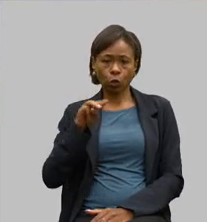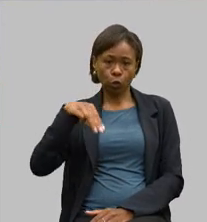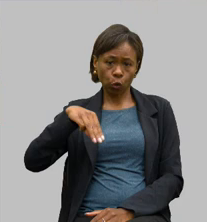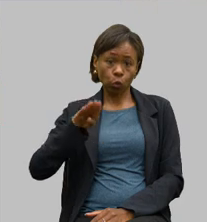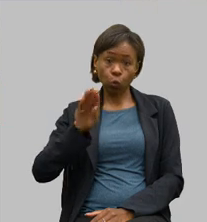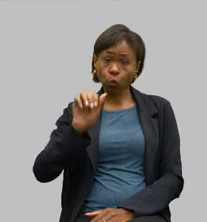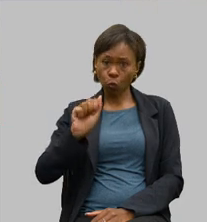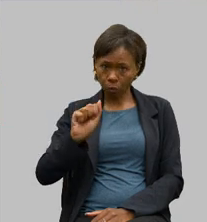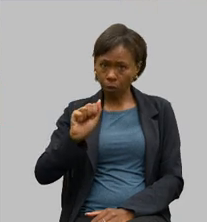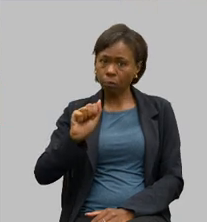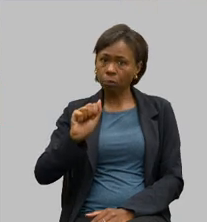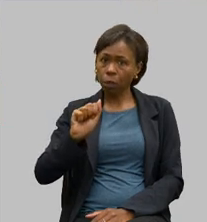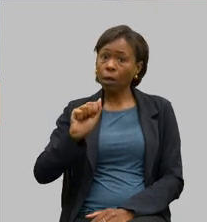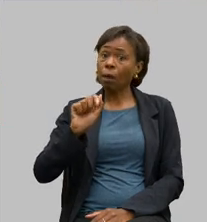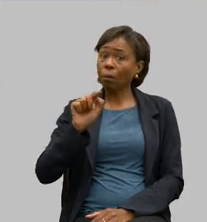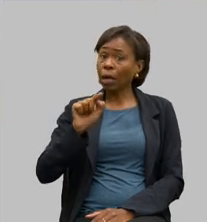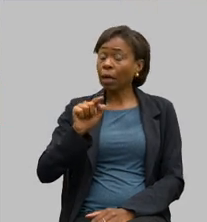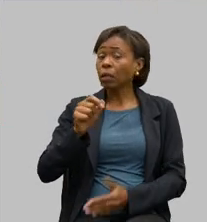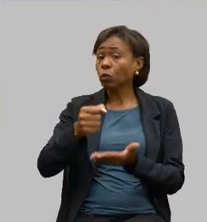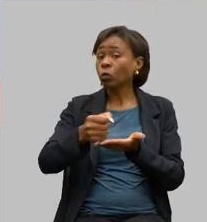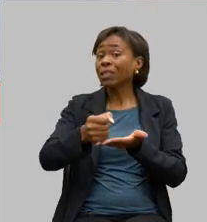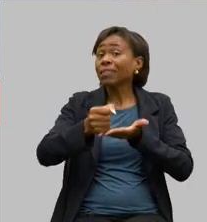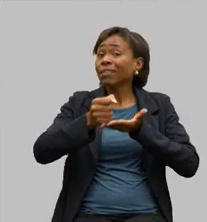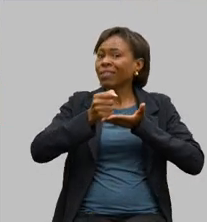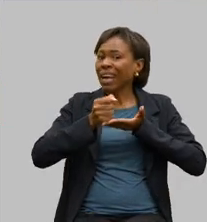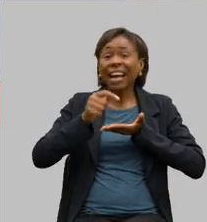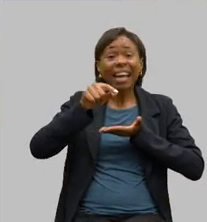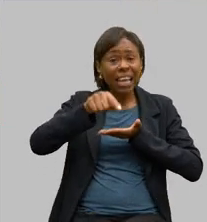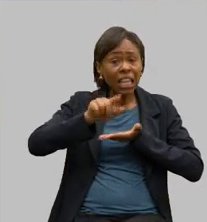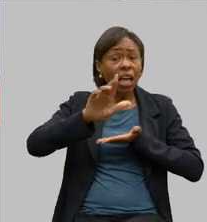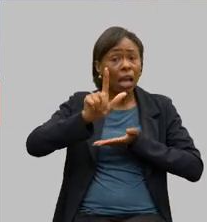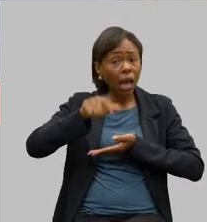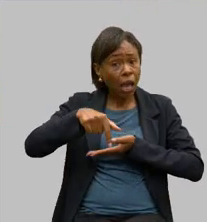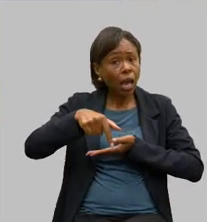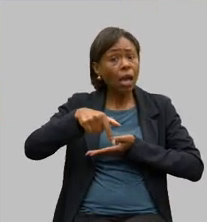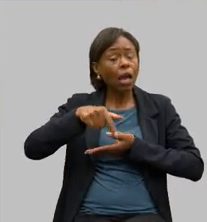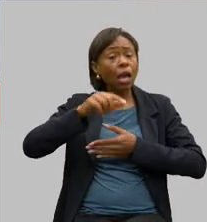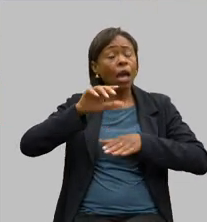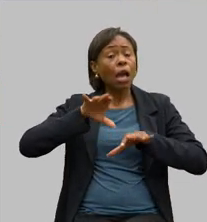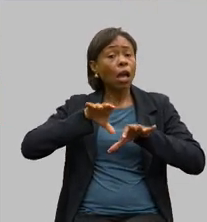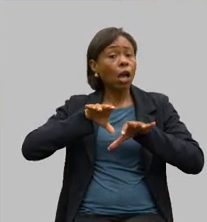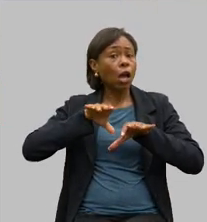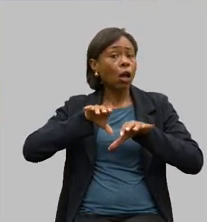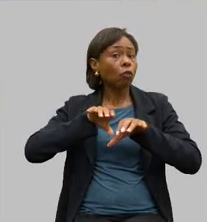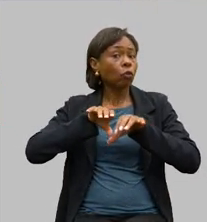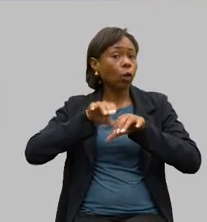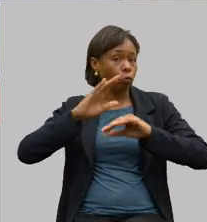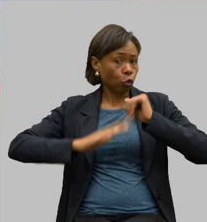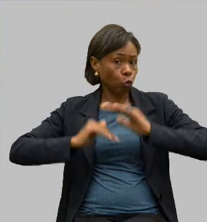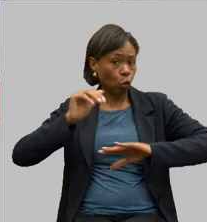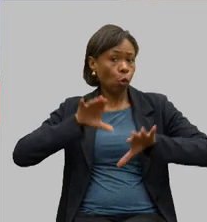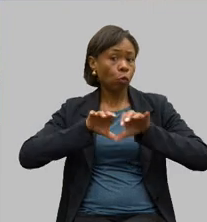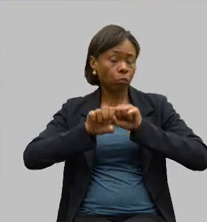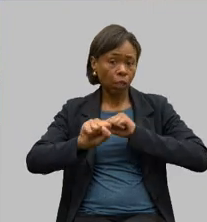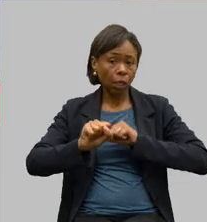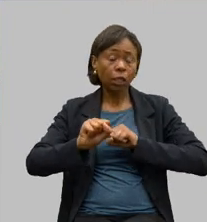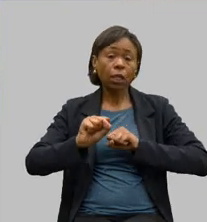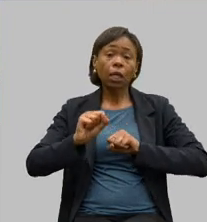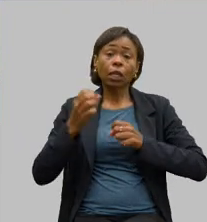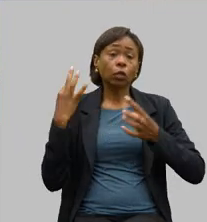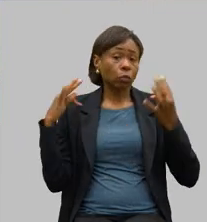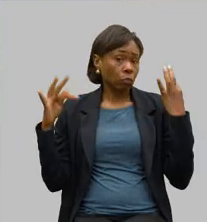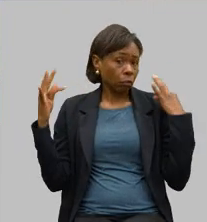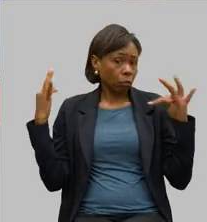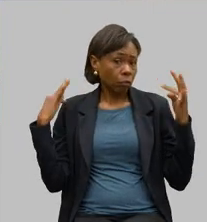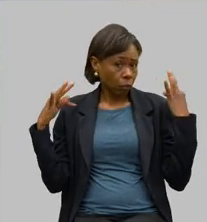a eu o tizumba é turismólogo eu não sabia eh mas ele é turismólogo E aí eu falei ô tizumba